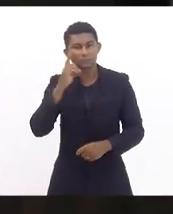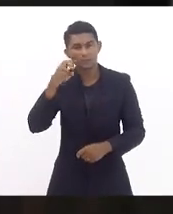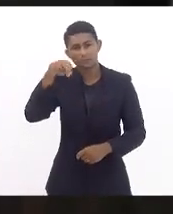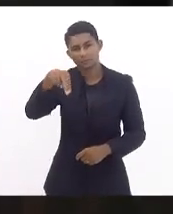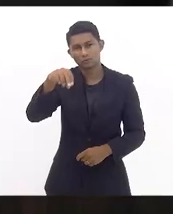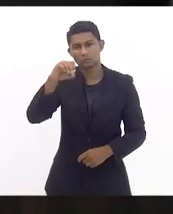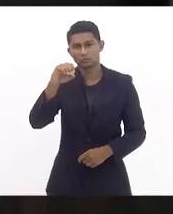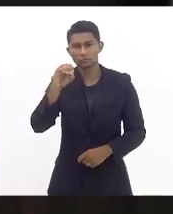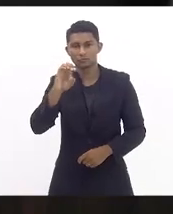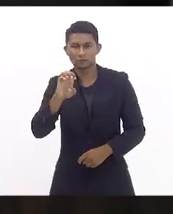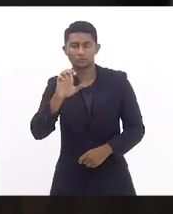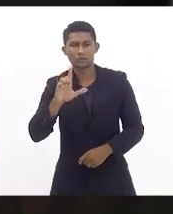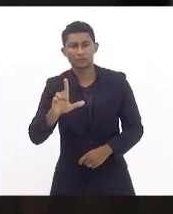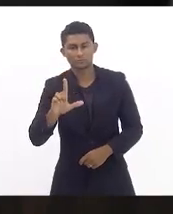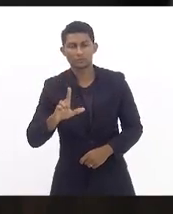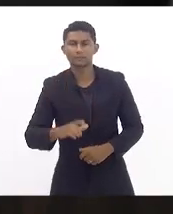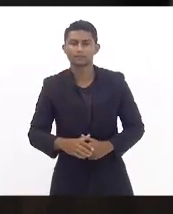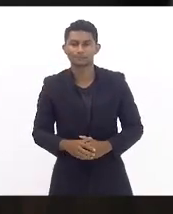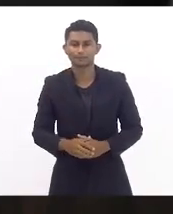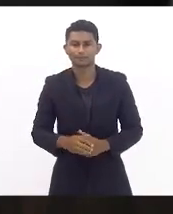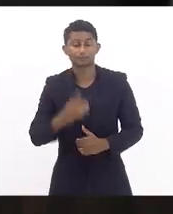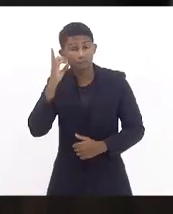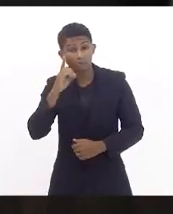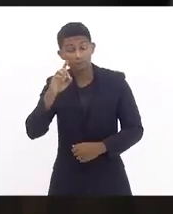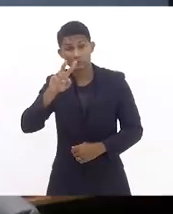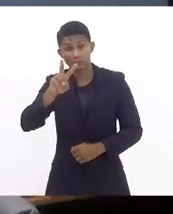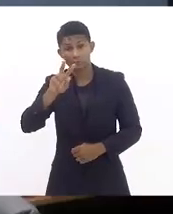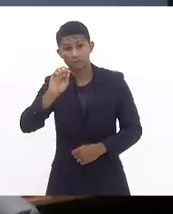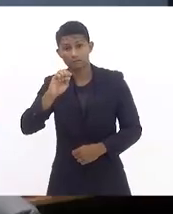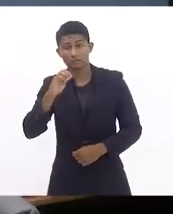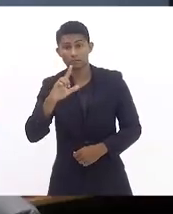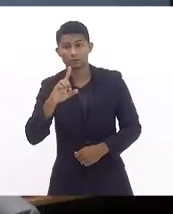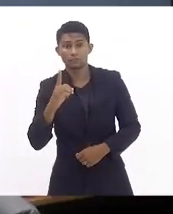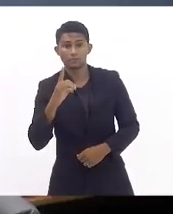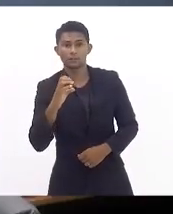Carvalho. Deputado Noel de Carvalho. Deputado Valdeir Carneiro.